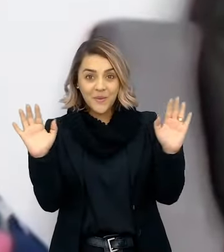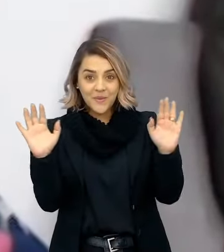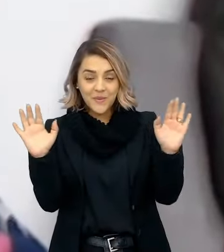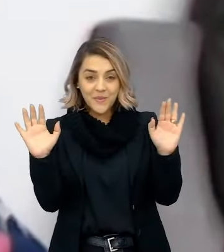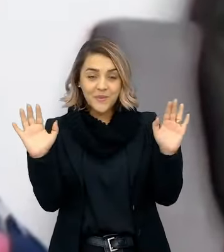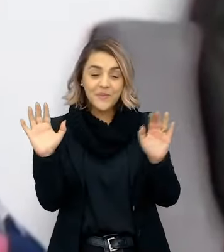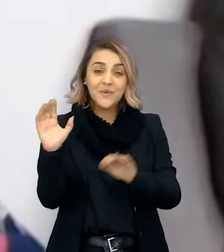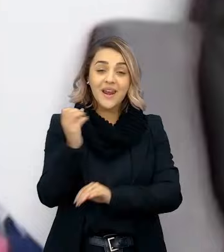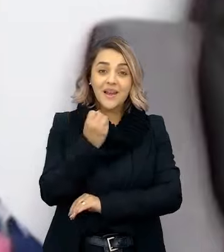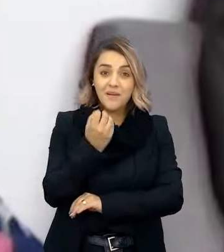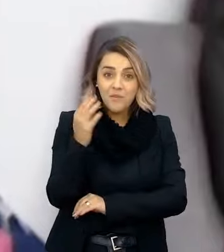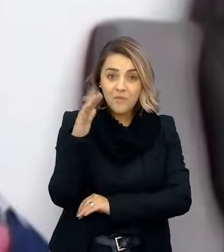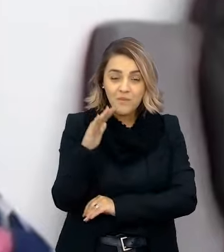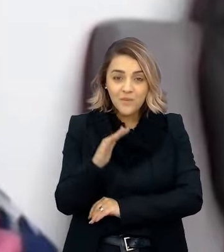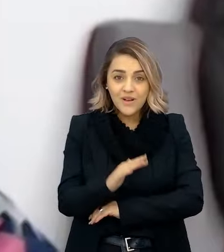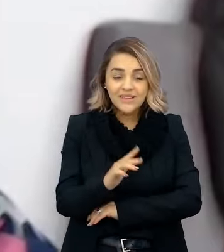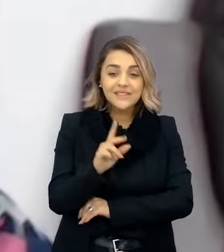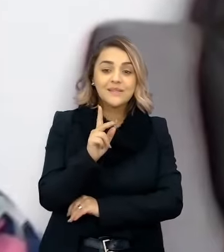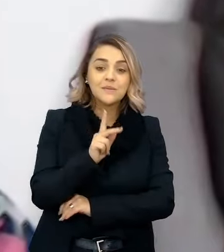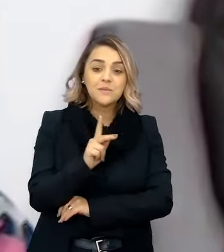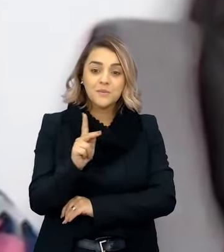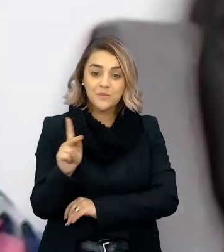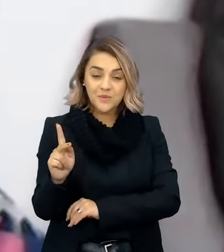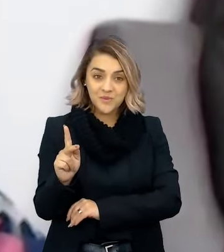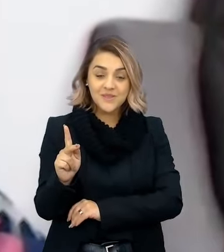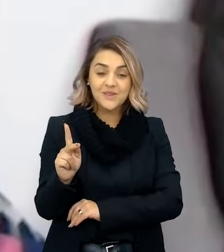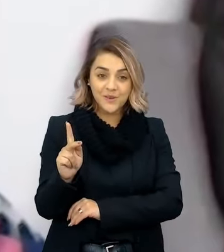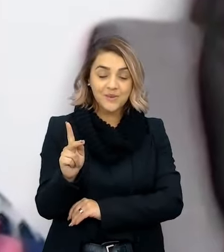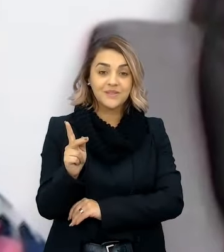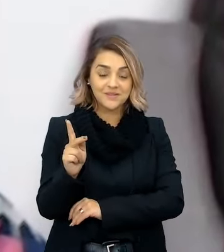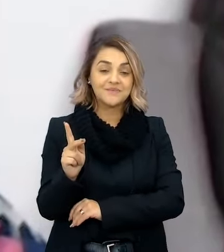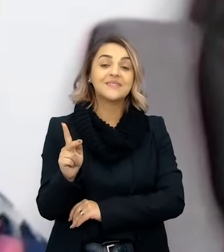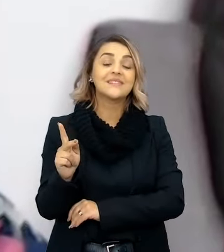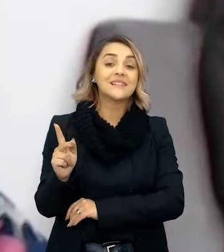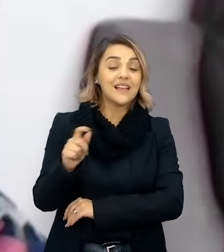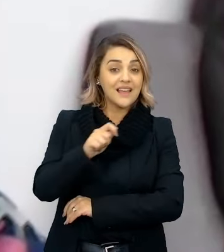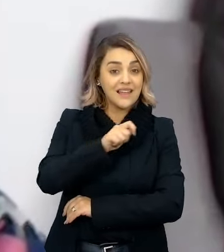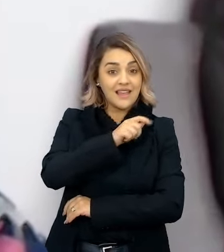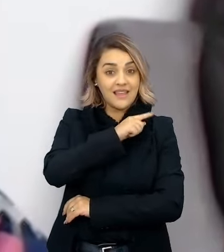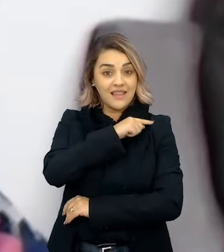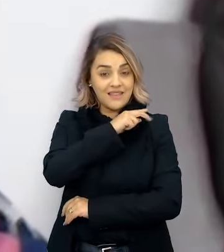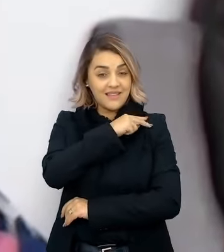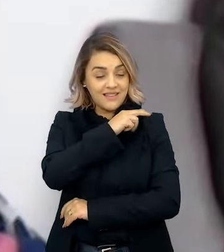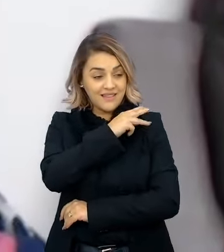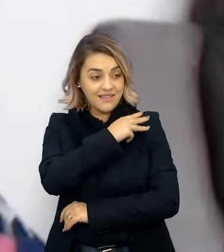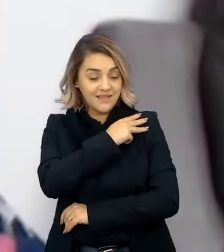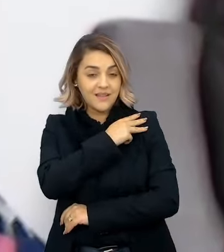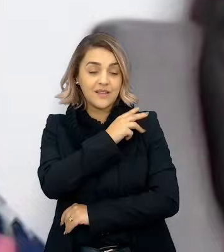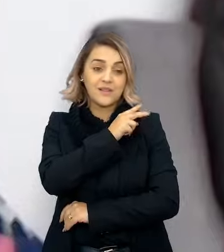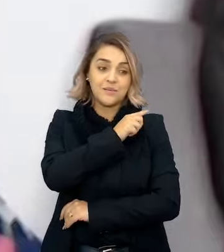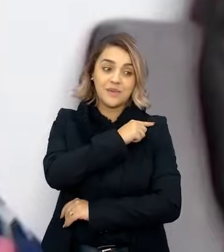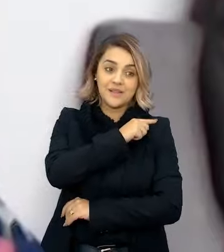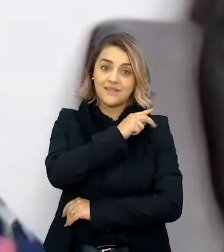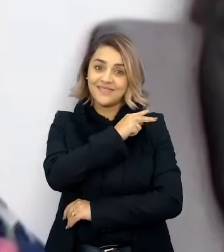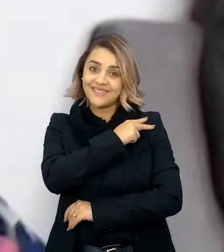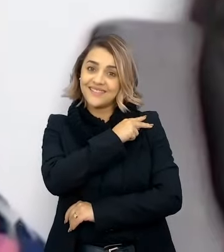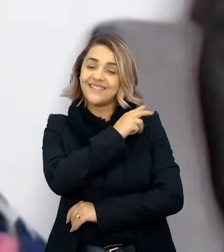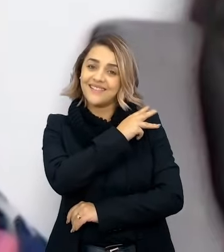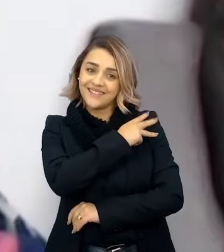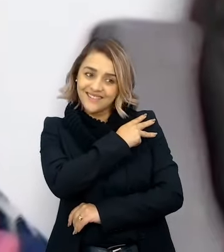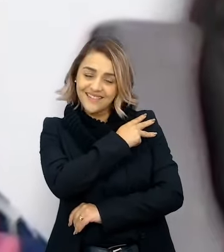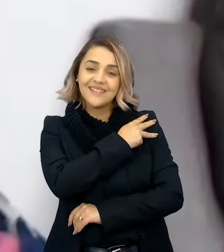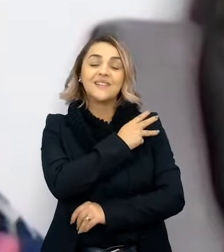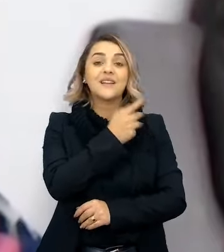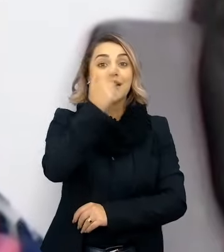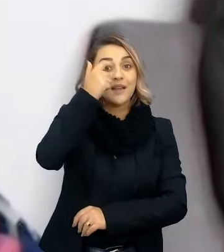tarde, professores que ministram aulas no ensino médio, na primeira, segunda e terceira série do ensino médio.